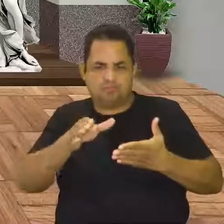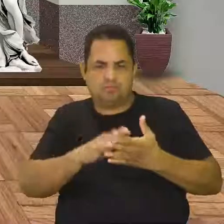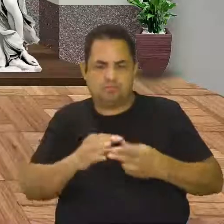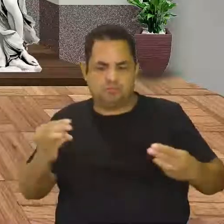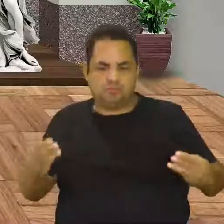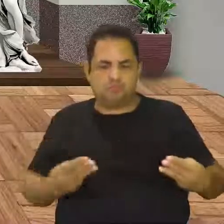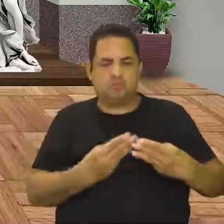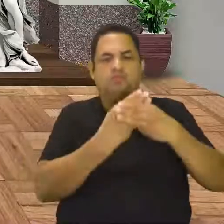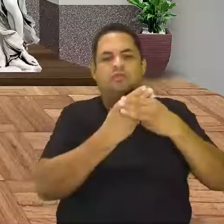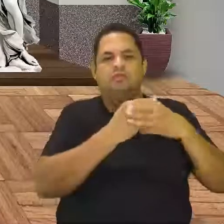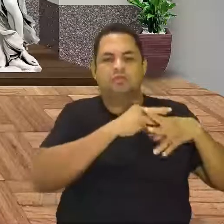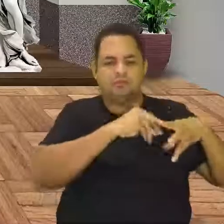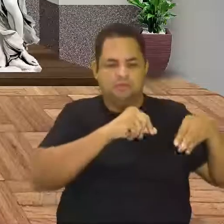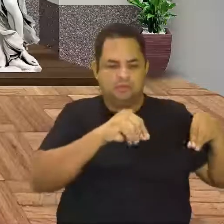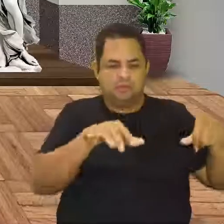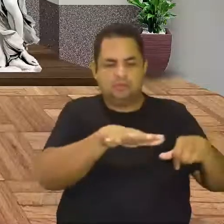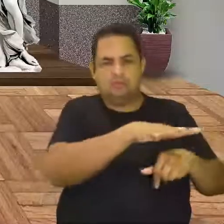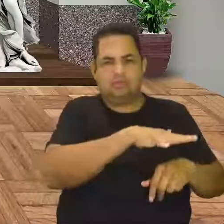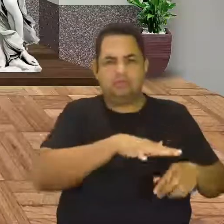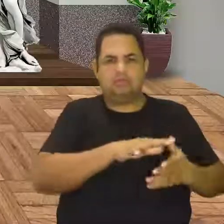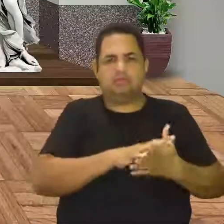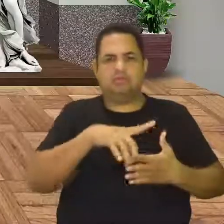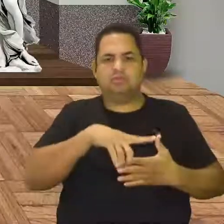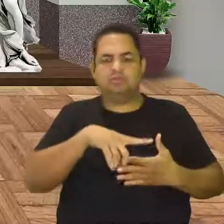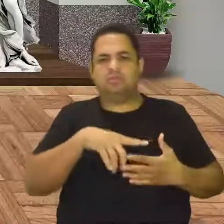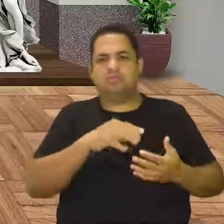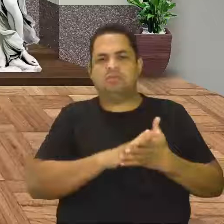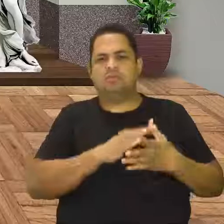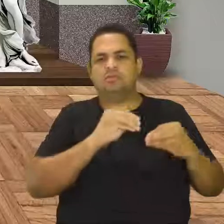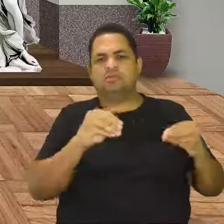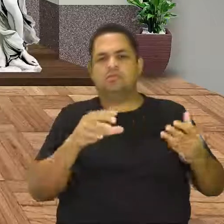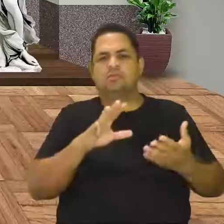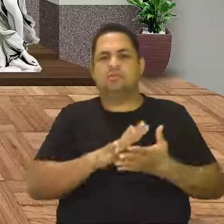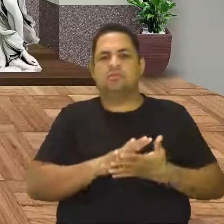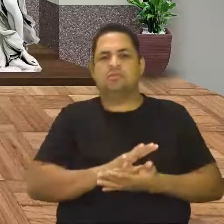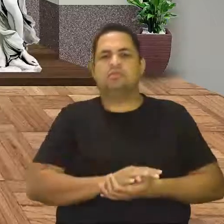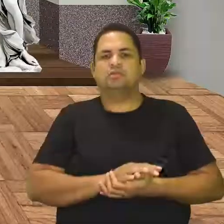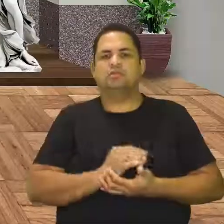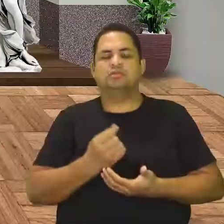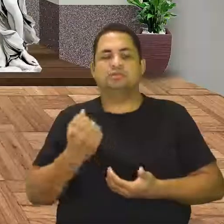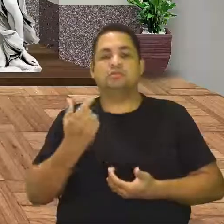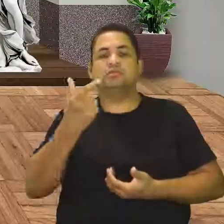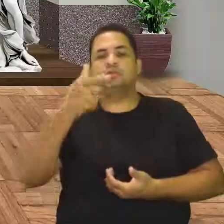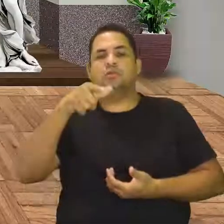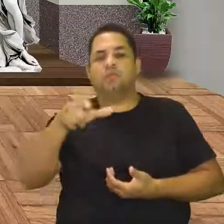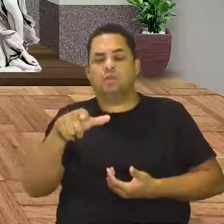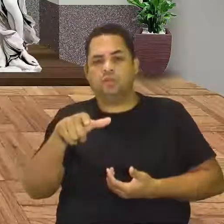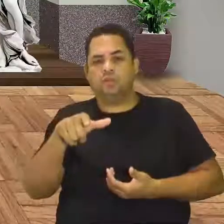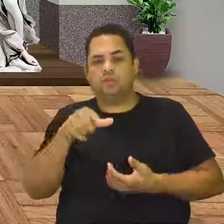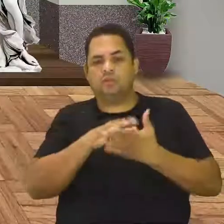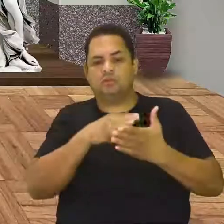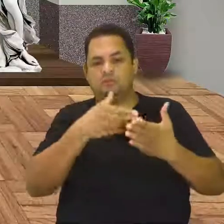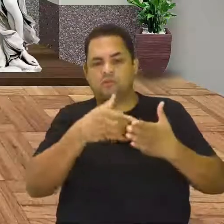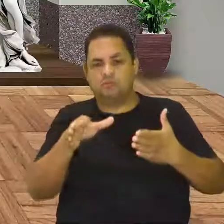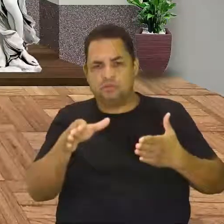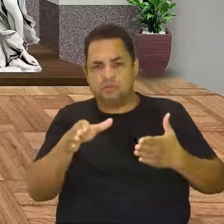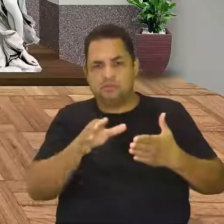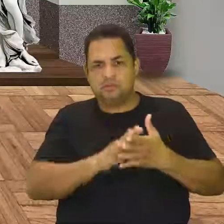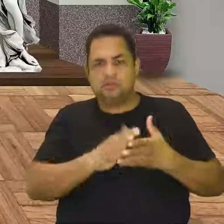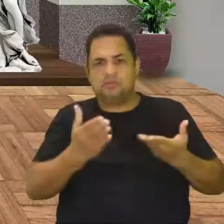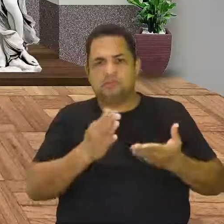sua terra. Judeus que teve a terra prometida, teve toda aquela questão, novamente é expulso de sua terra,